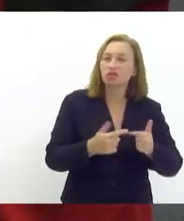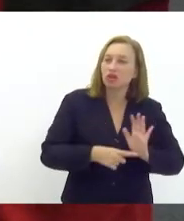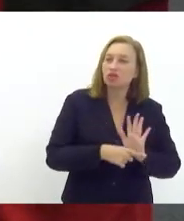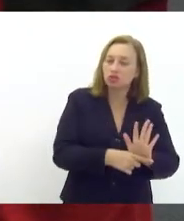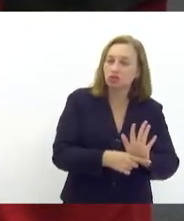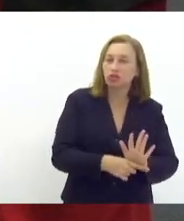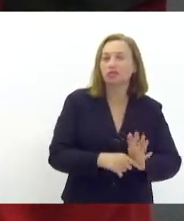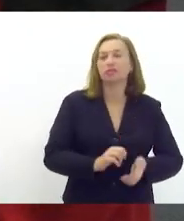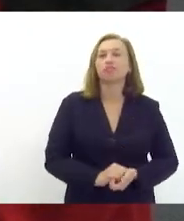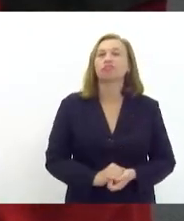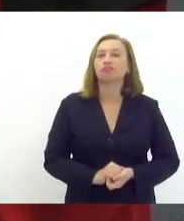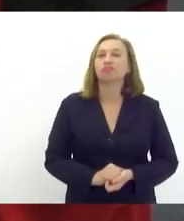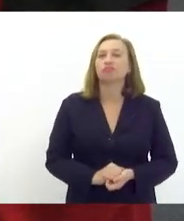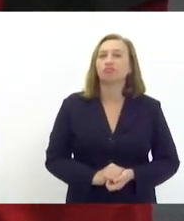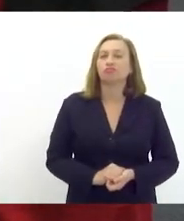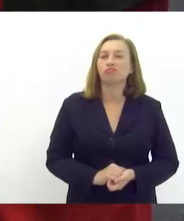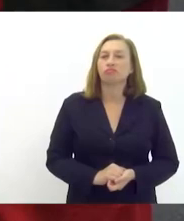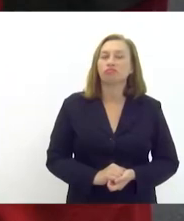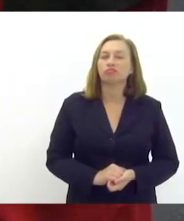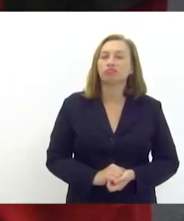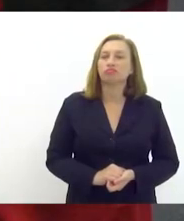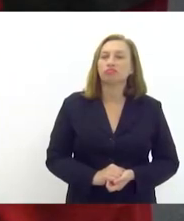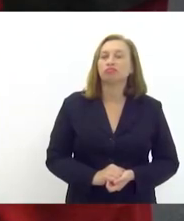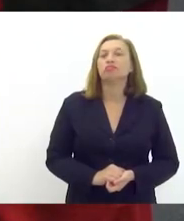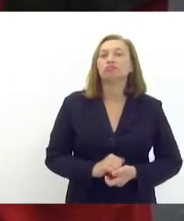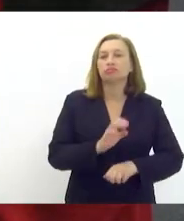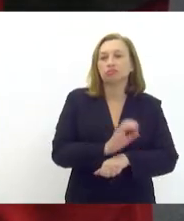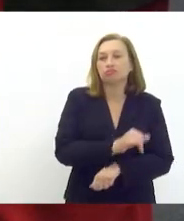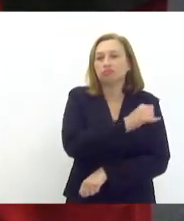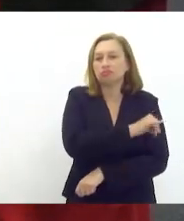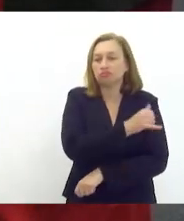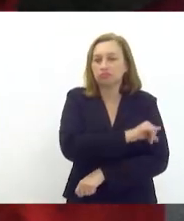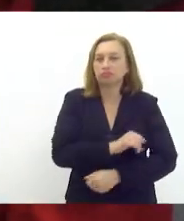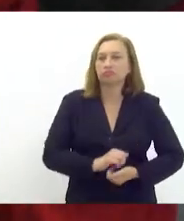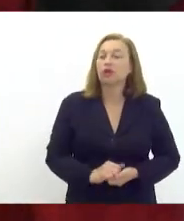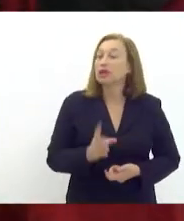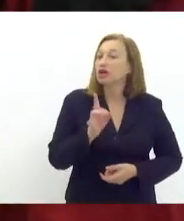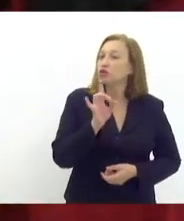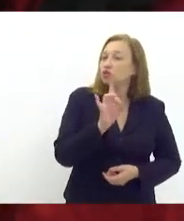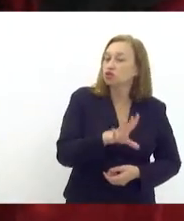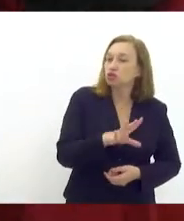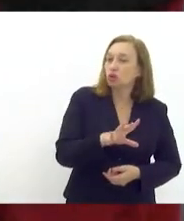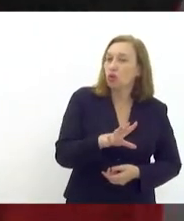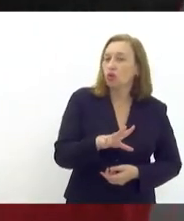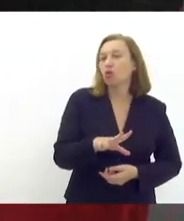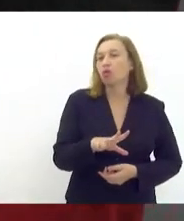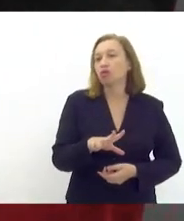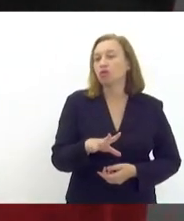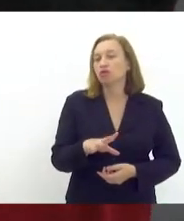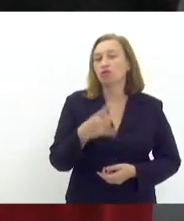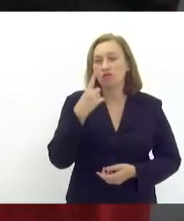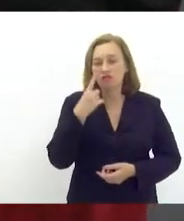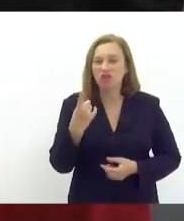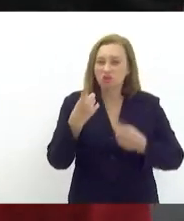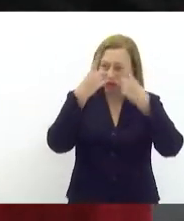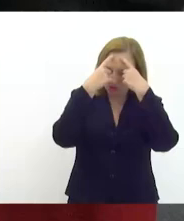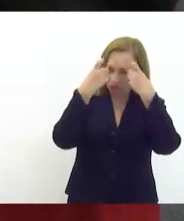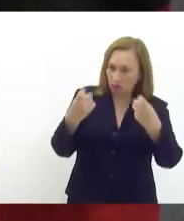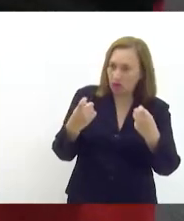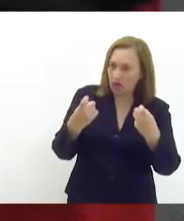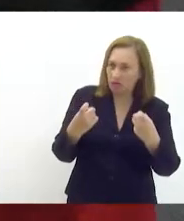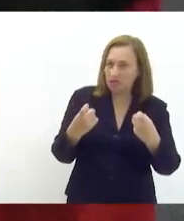funcione efetivamente no âmbito do Estado do Rio de Janeiro não só mapeando as violências e o racismo